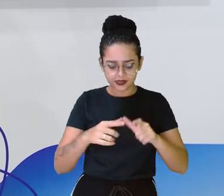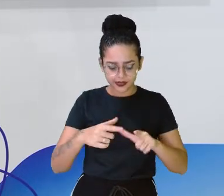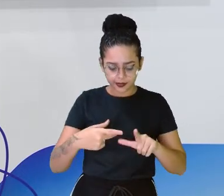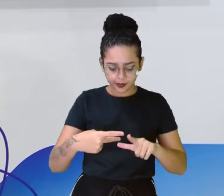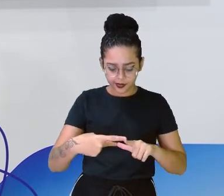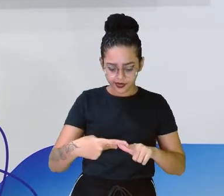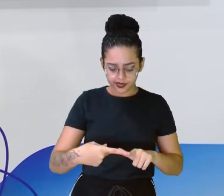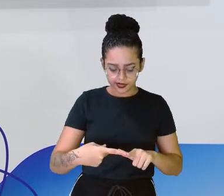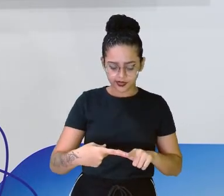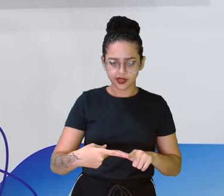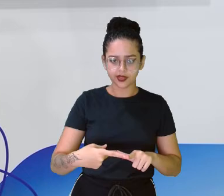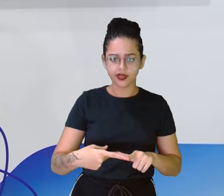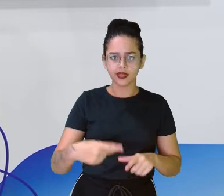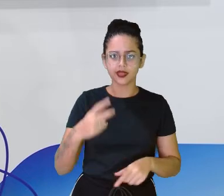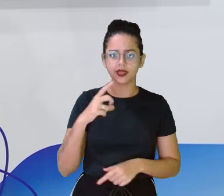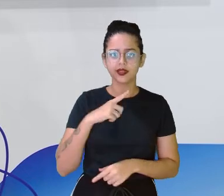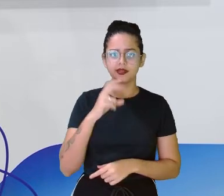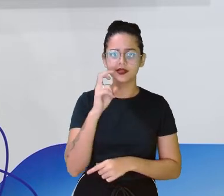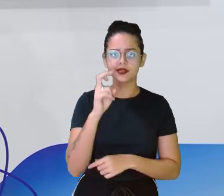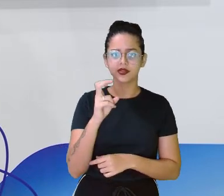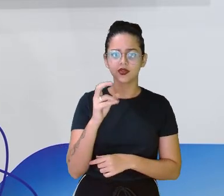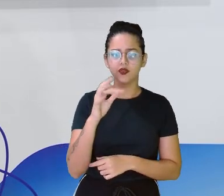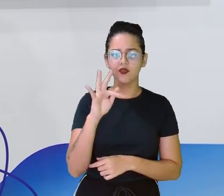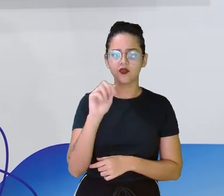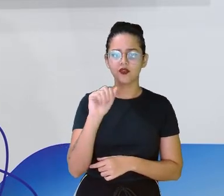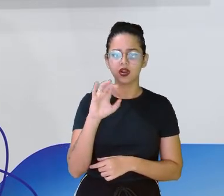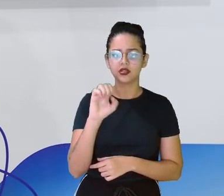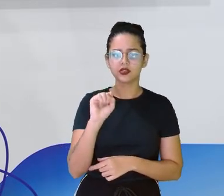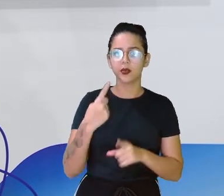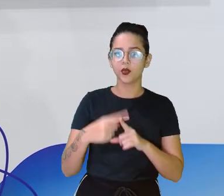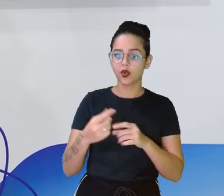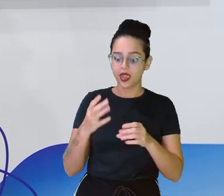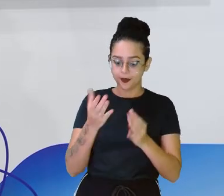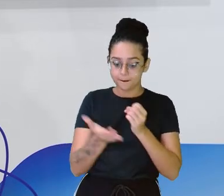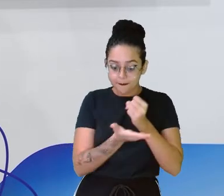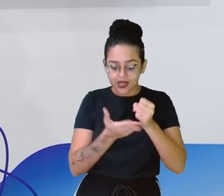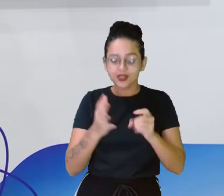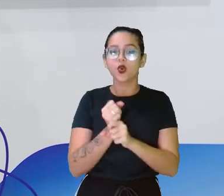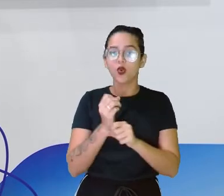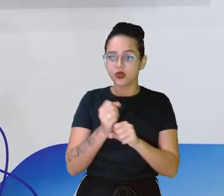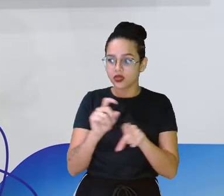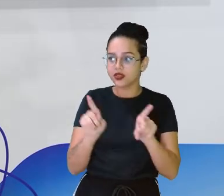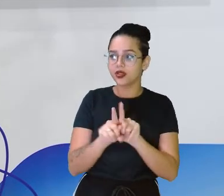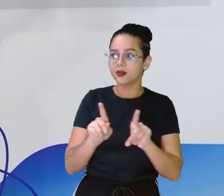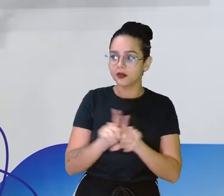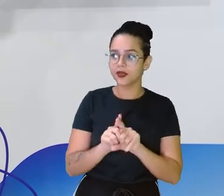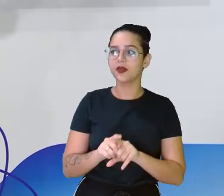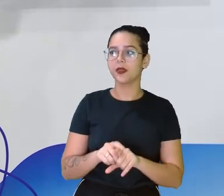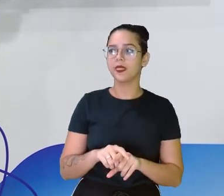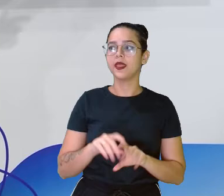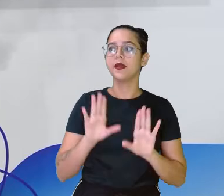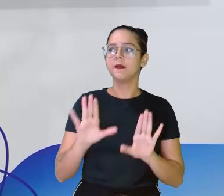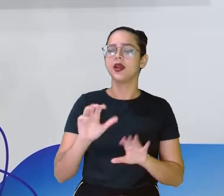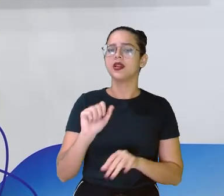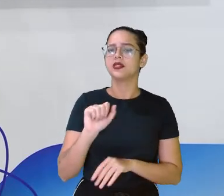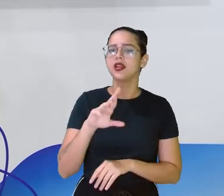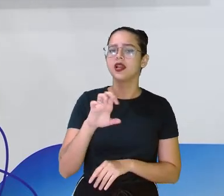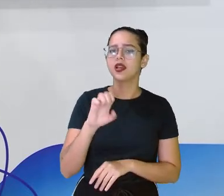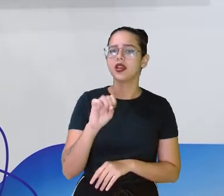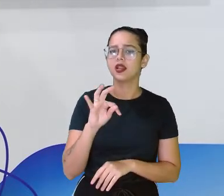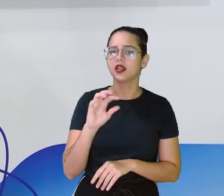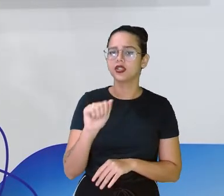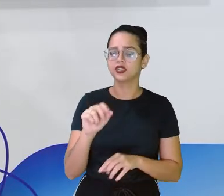faces. Gente, tem 5 faces porque a minha base conta. Mas quando você for levar em consideração as arestas,